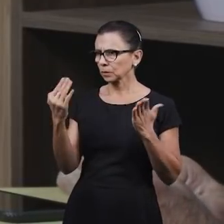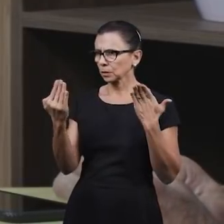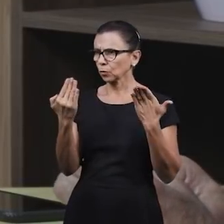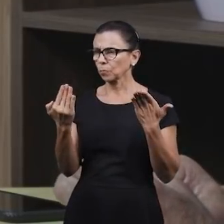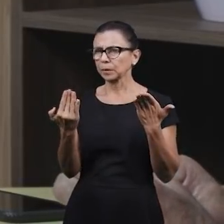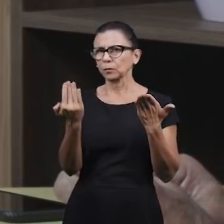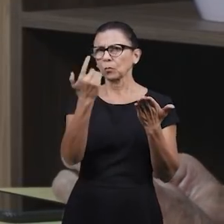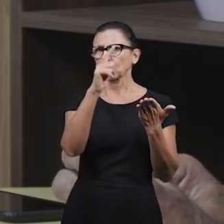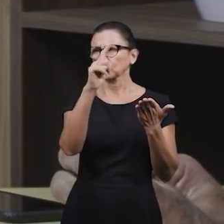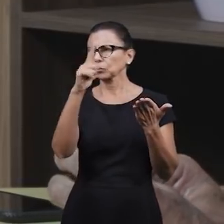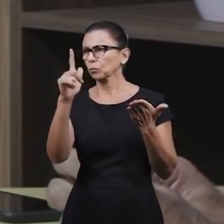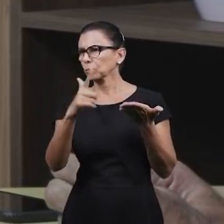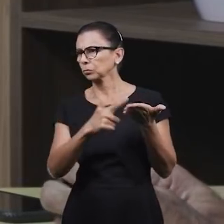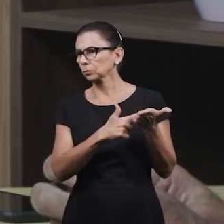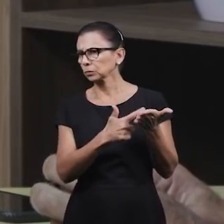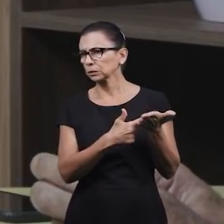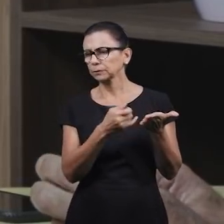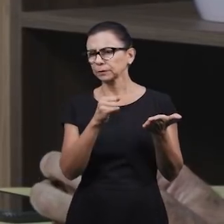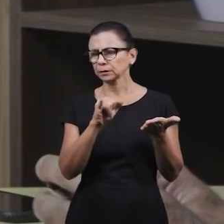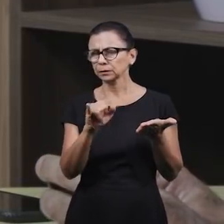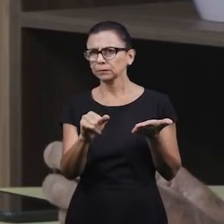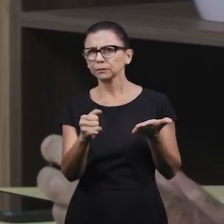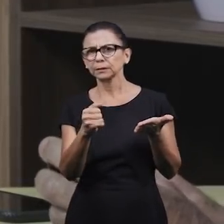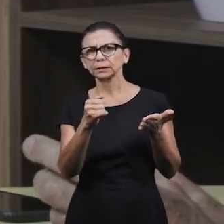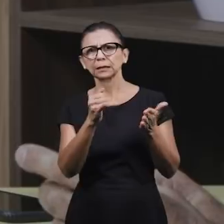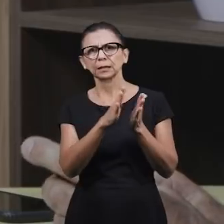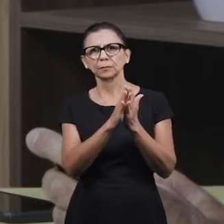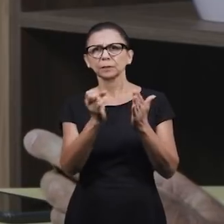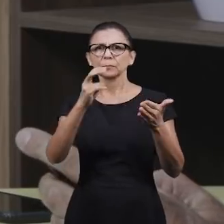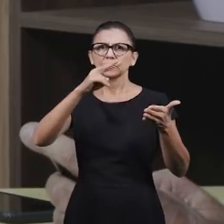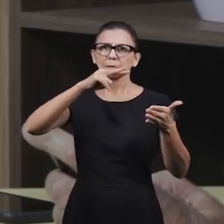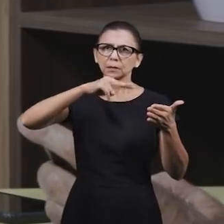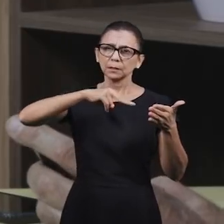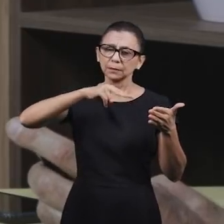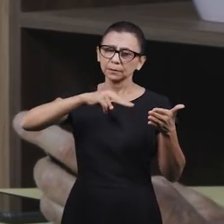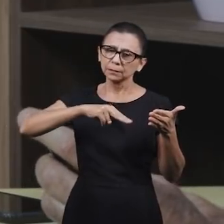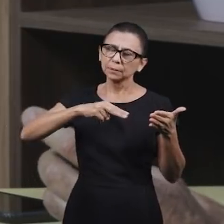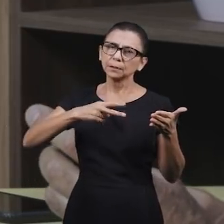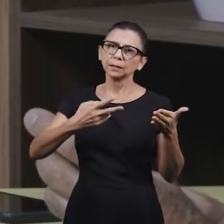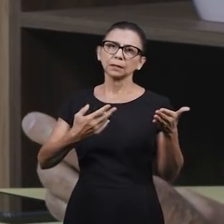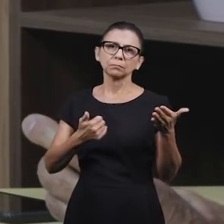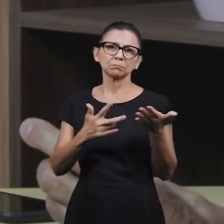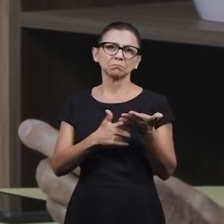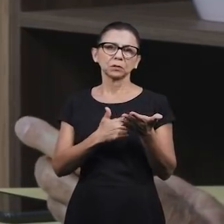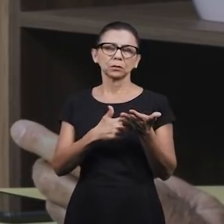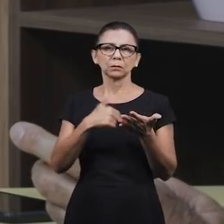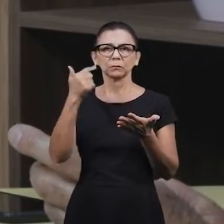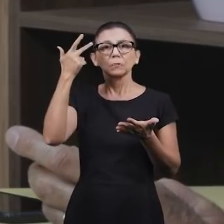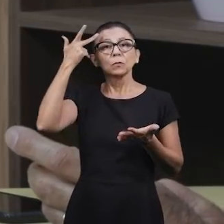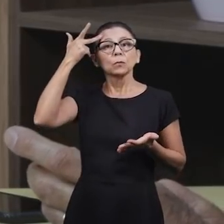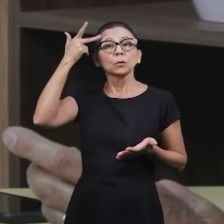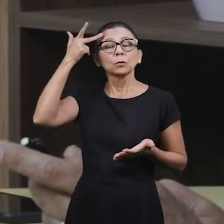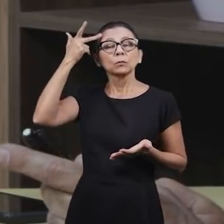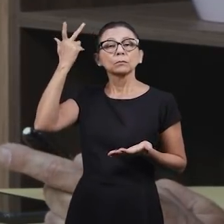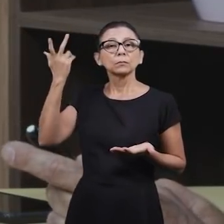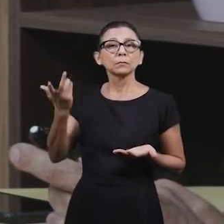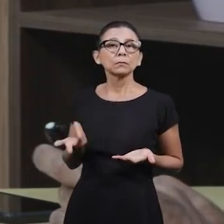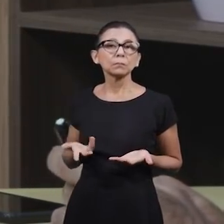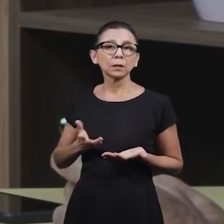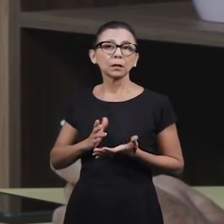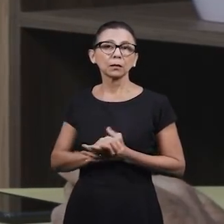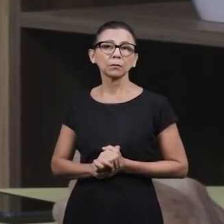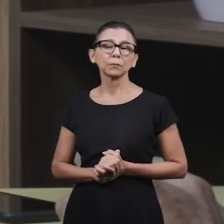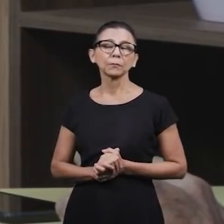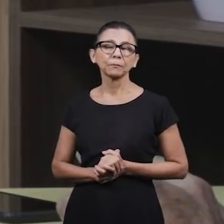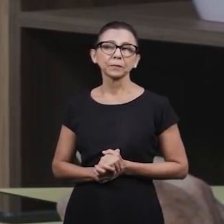demais livros é exatamente nesse sentido. Se você faz uma leitura da Bíblia como um livro comum e